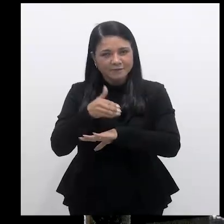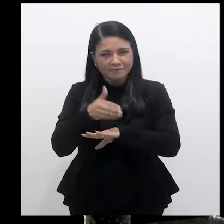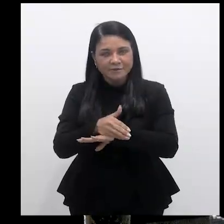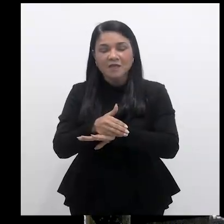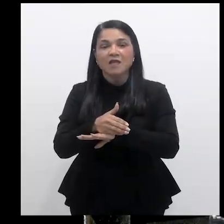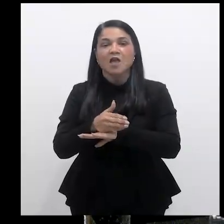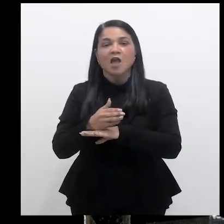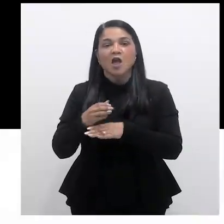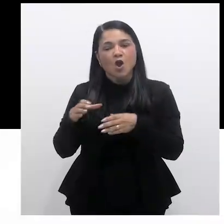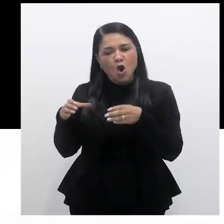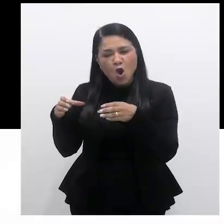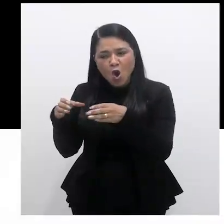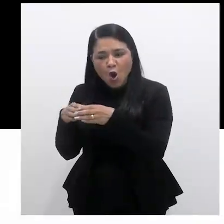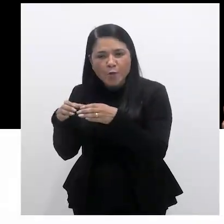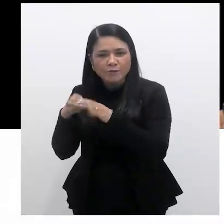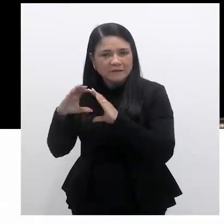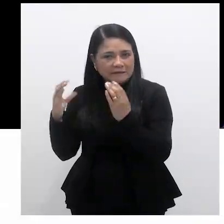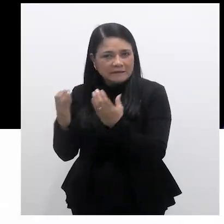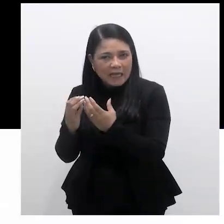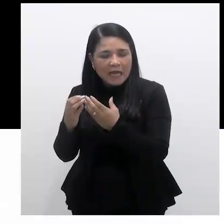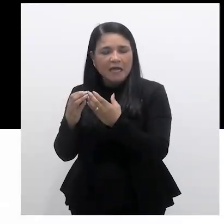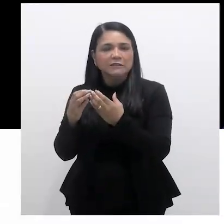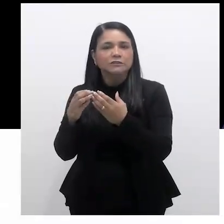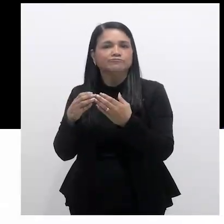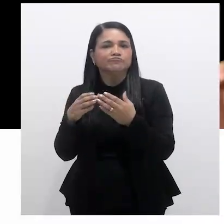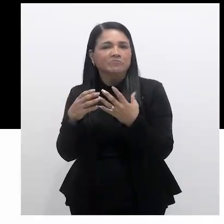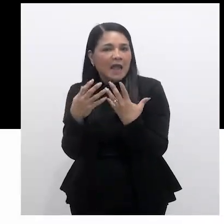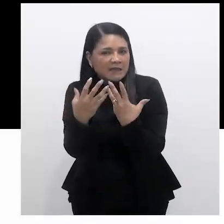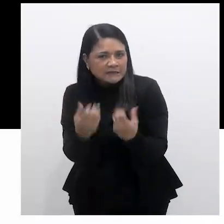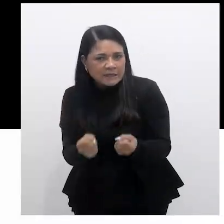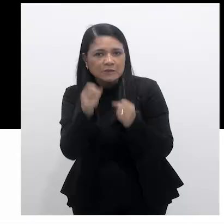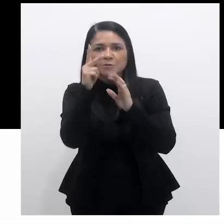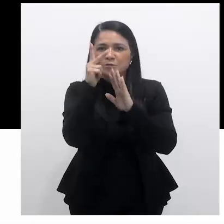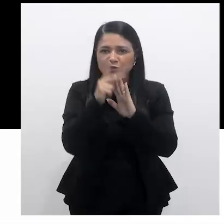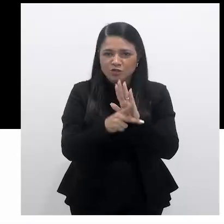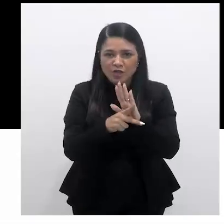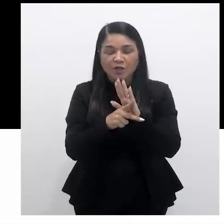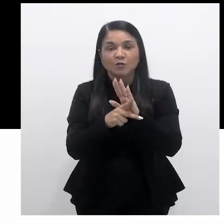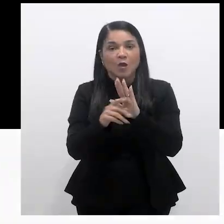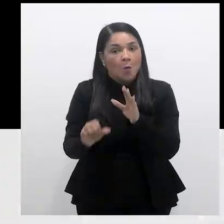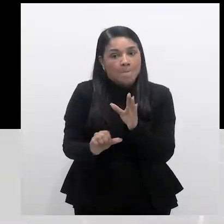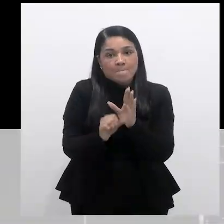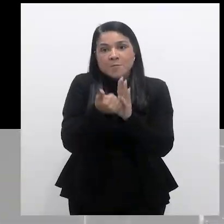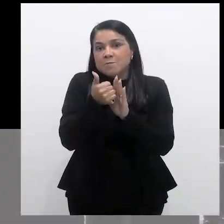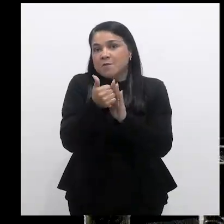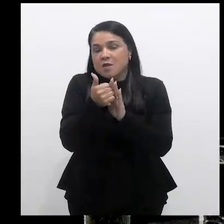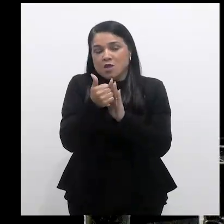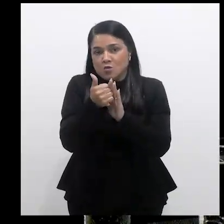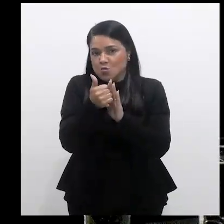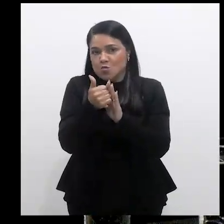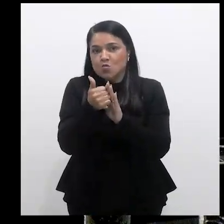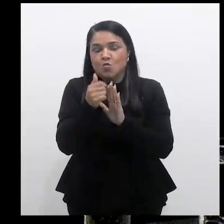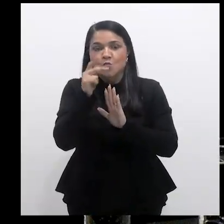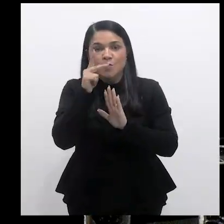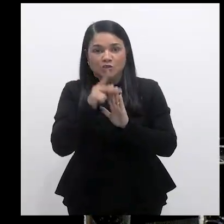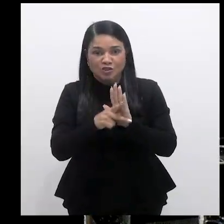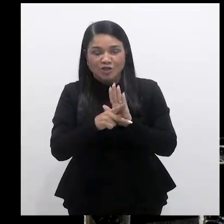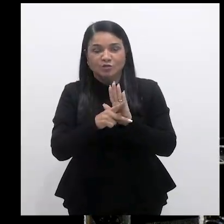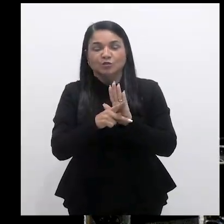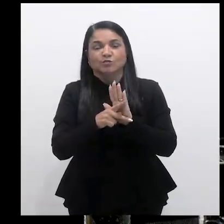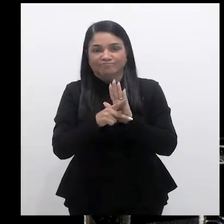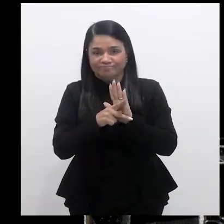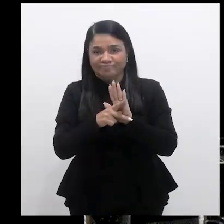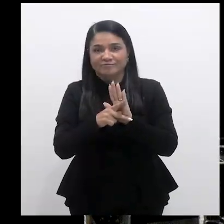também abraça muito o projeto. O Olhares Cariocas, ele é diferente, é um projeto inédito na escola. A nível está na